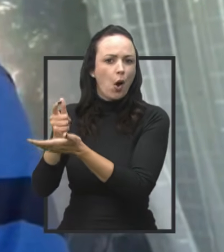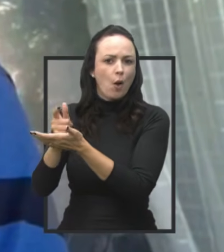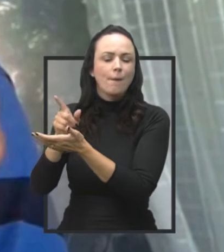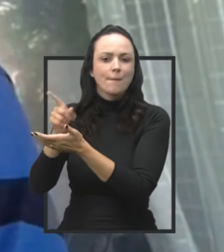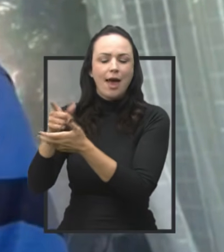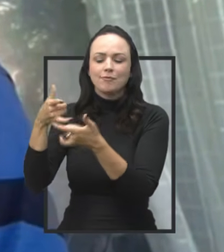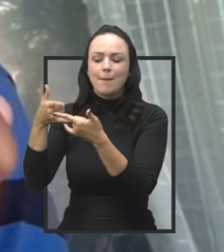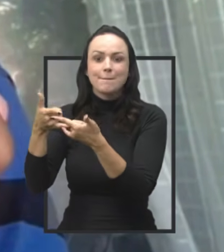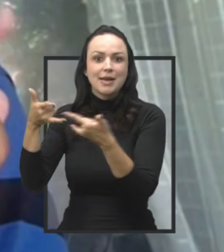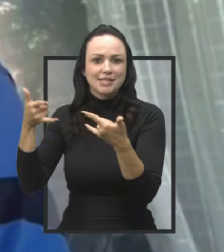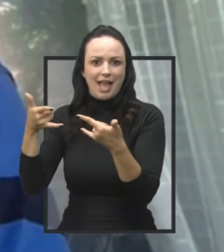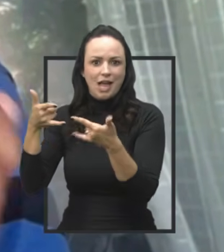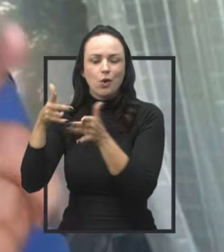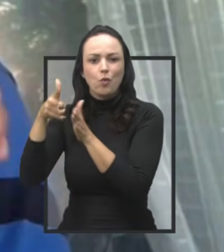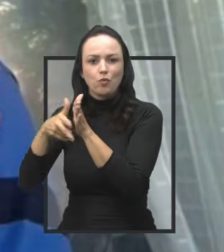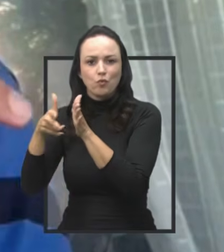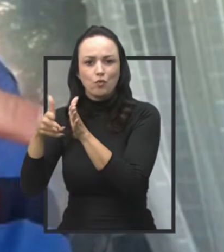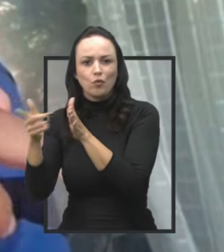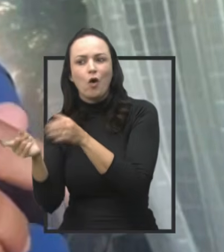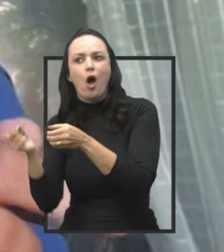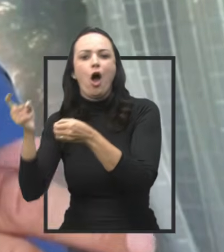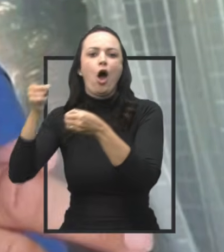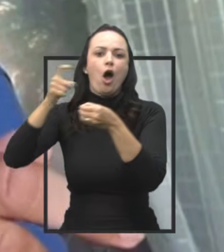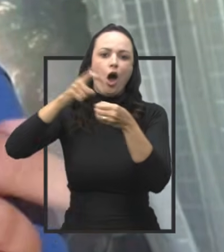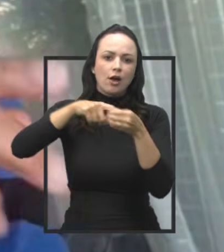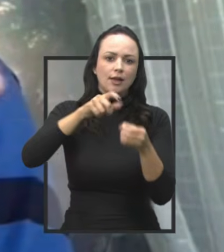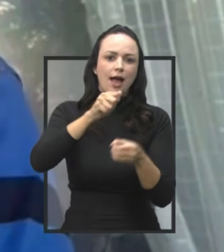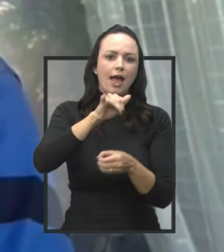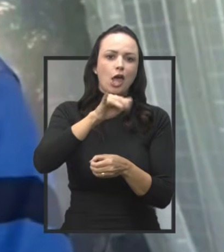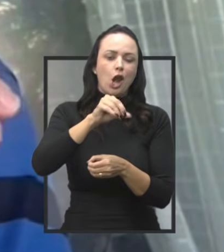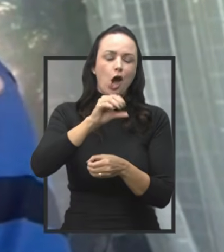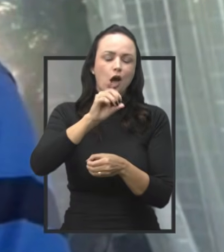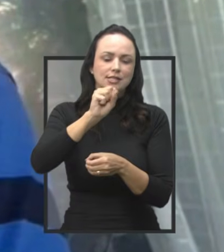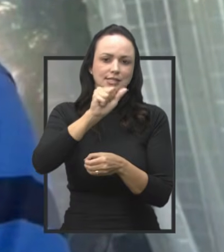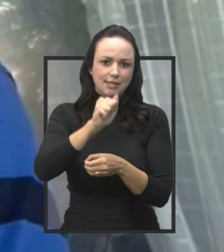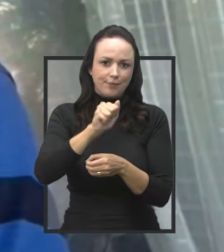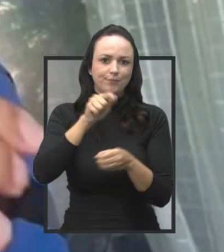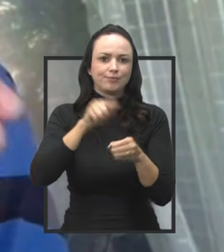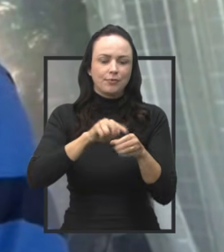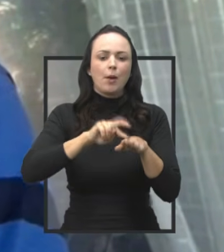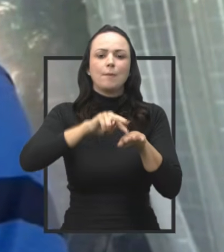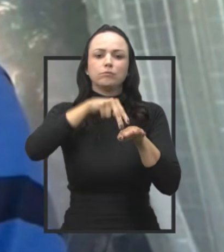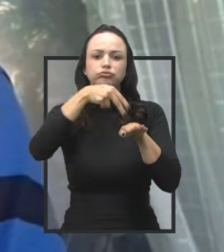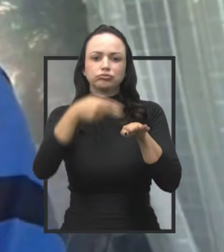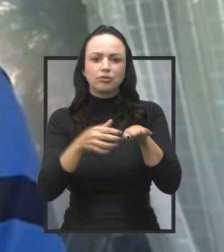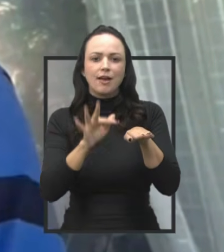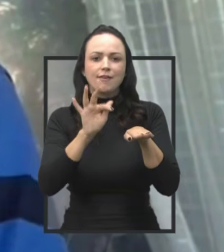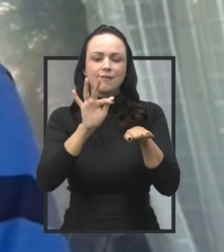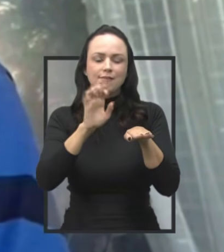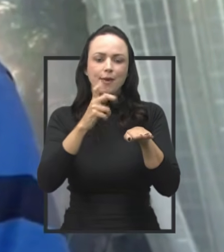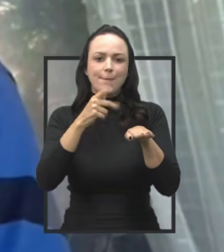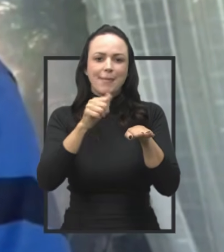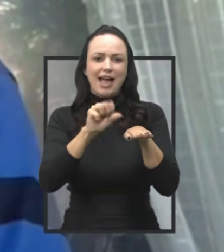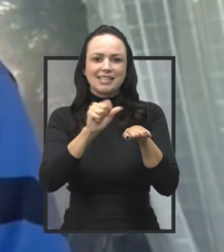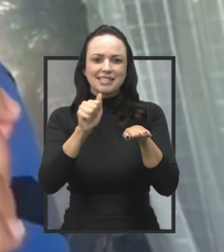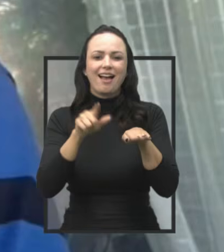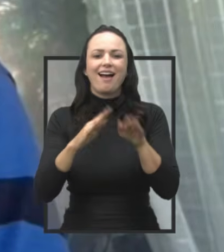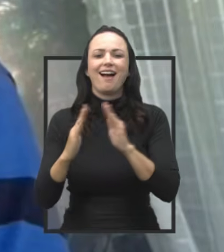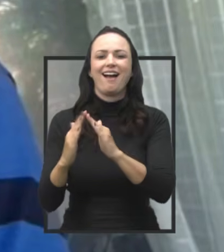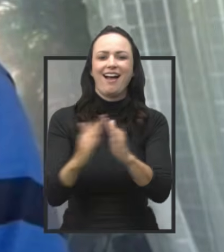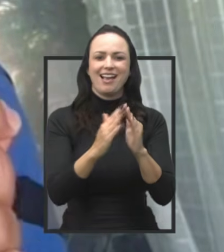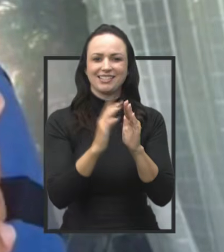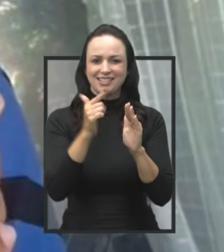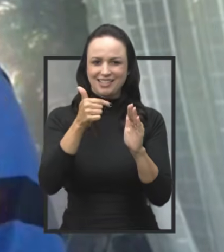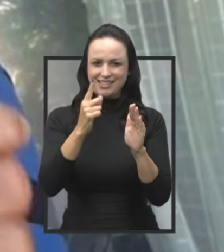uma passagem de trem para Airosa Galvão, descia na colônia da FEPASA, onde tinham